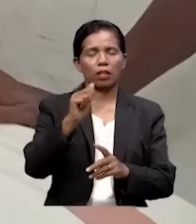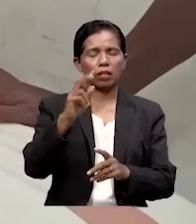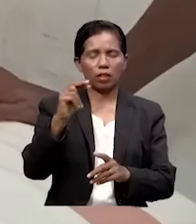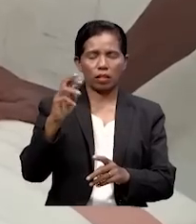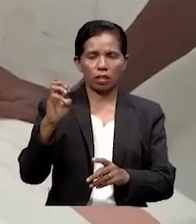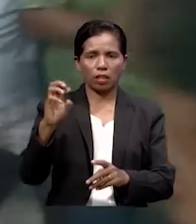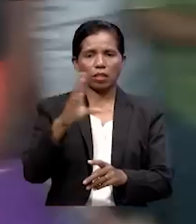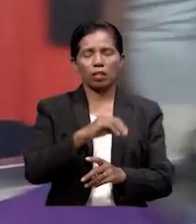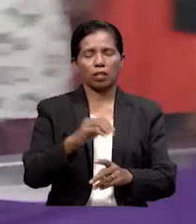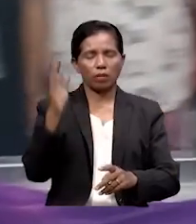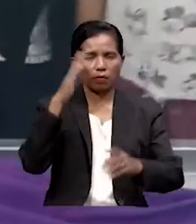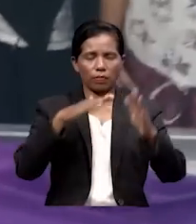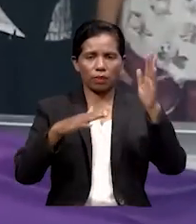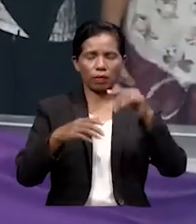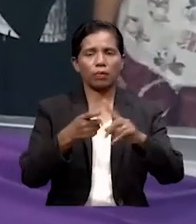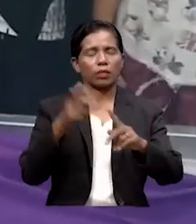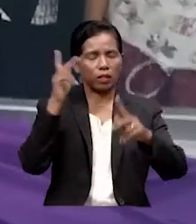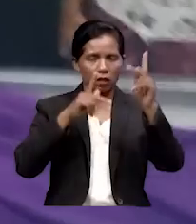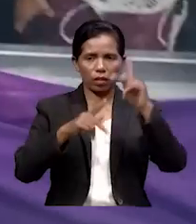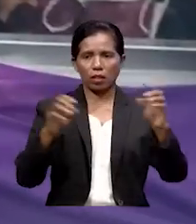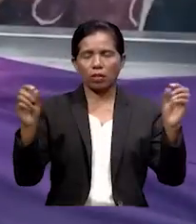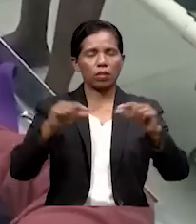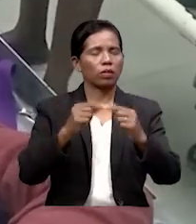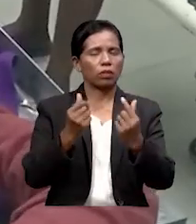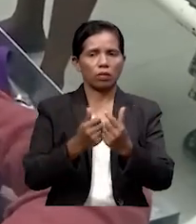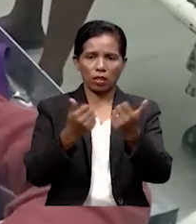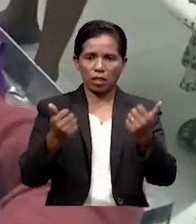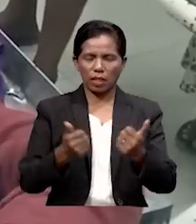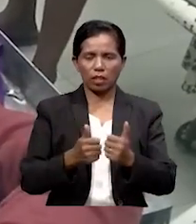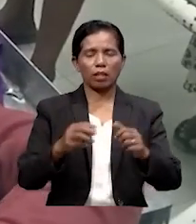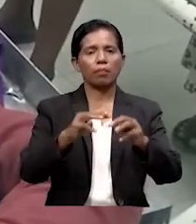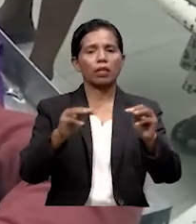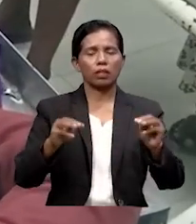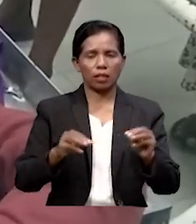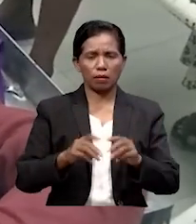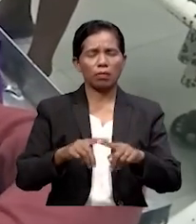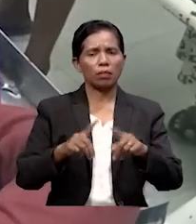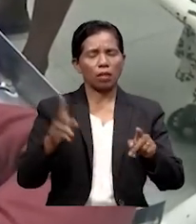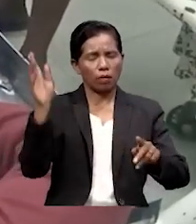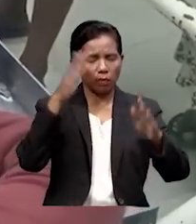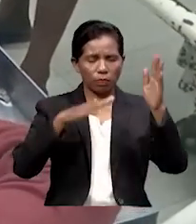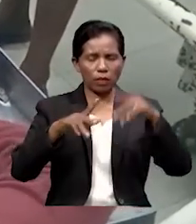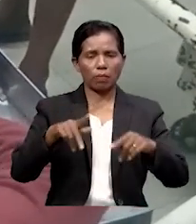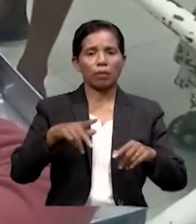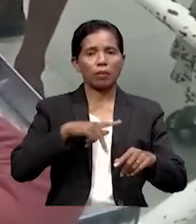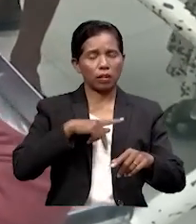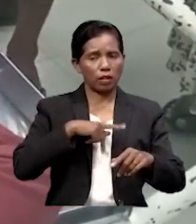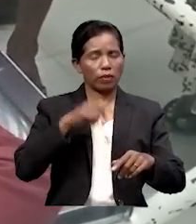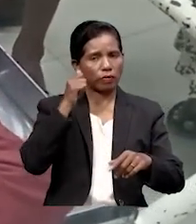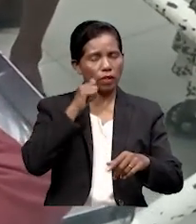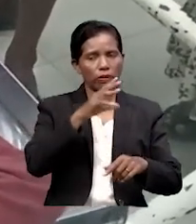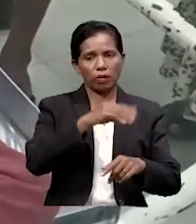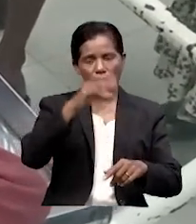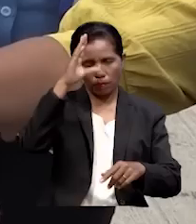Hateten, cronologia husi caso ne la os husi grupo arte marciais, mai be problema particular entre feto romane o disaiti